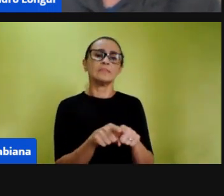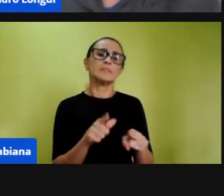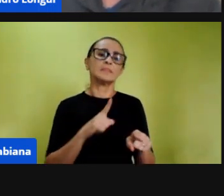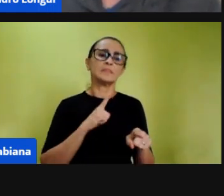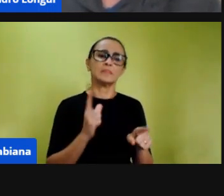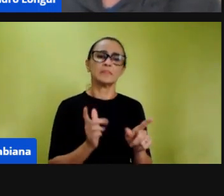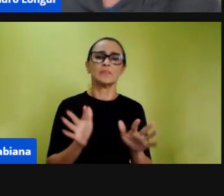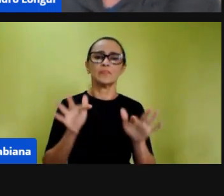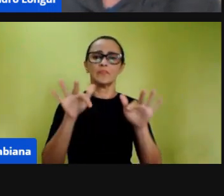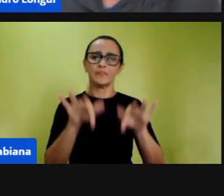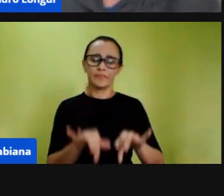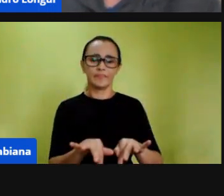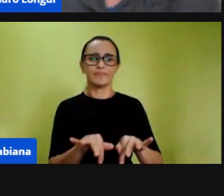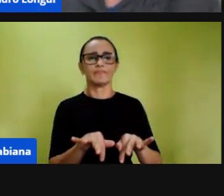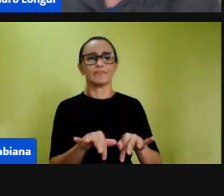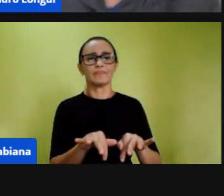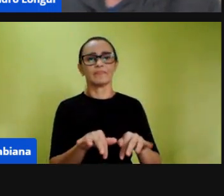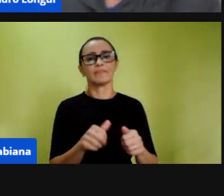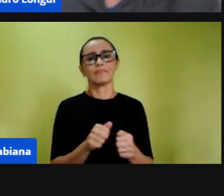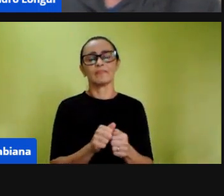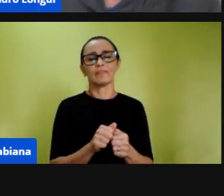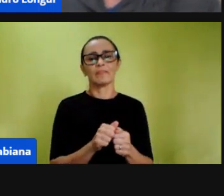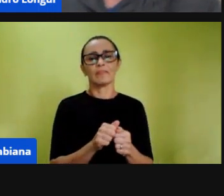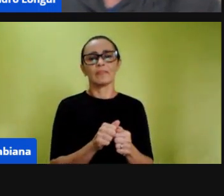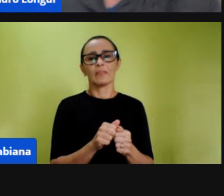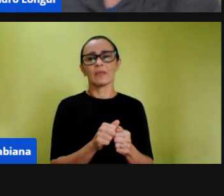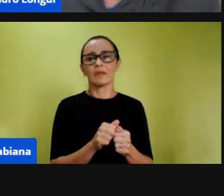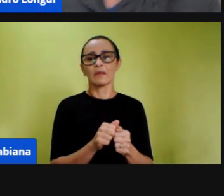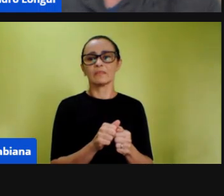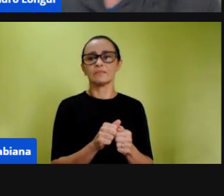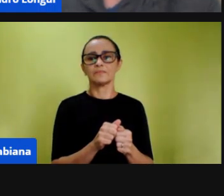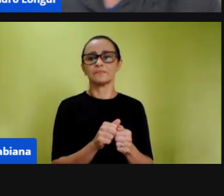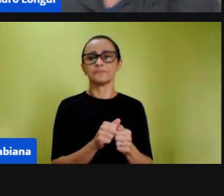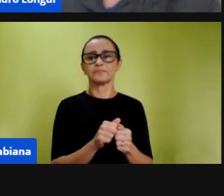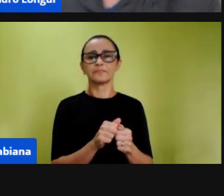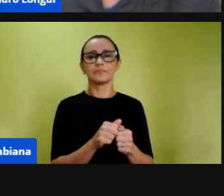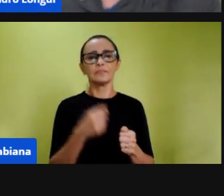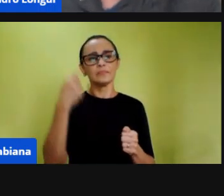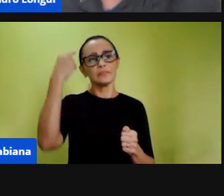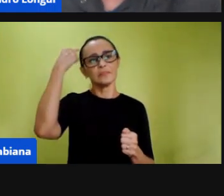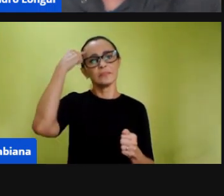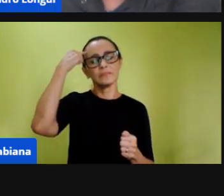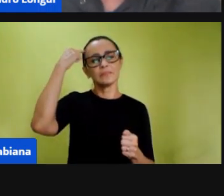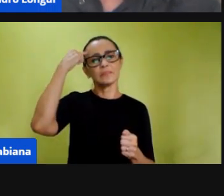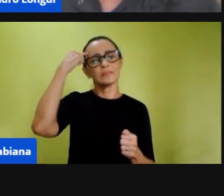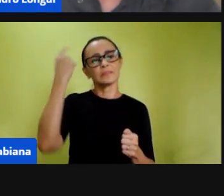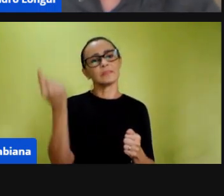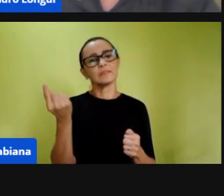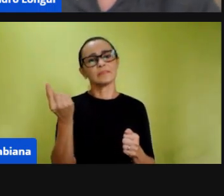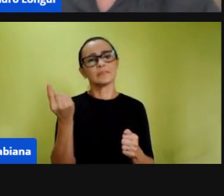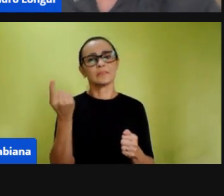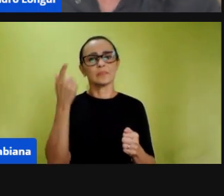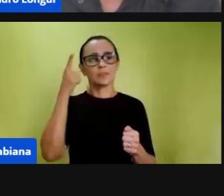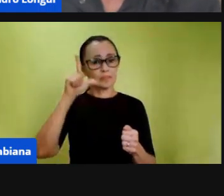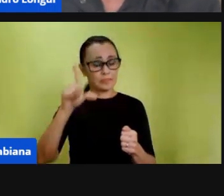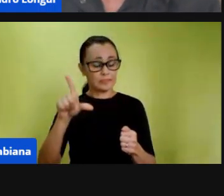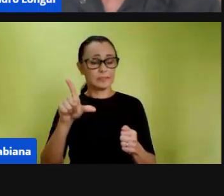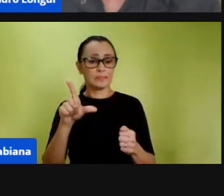precisa ter uma finalização, né? E eu pensei muito e consegui mais esse